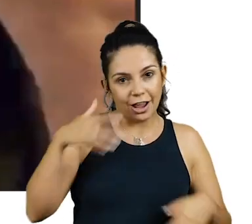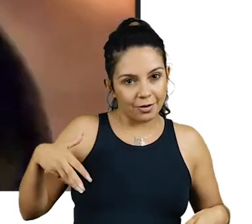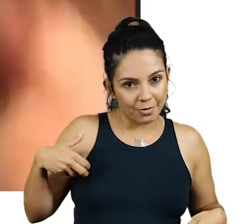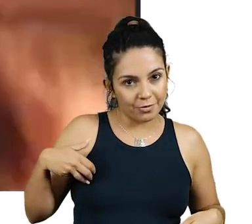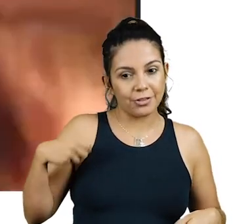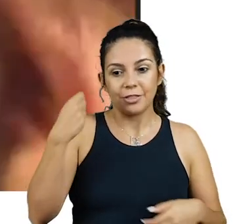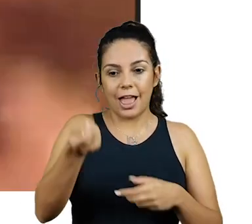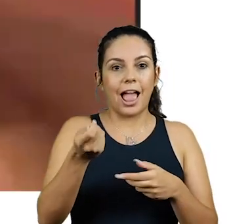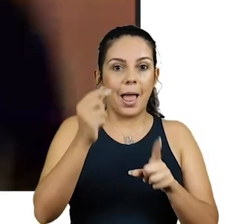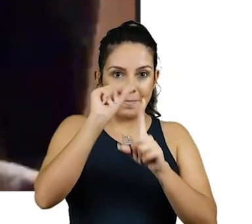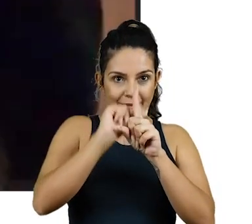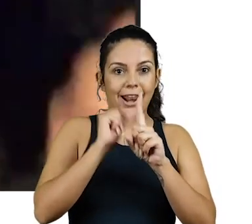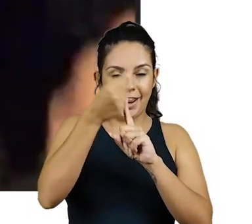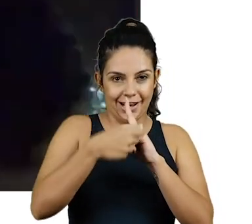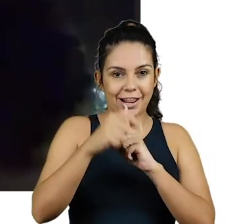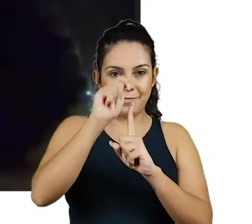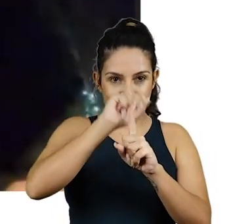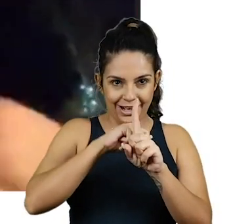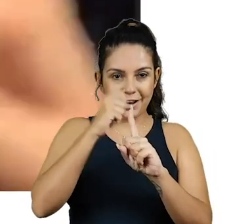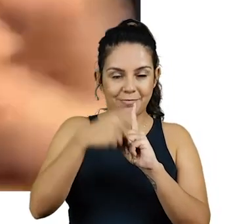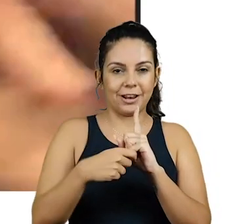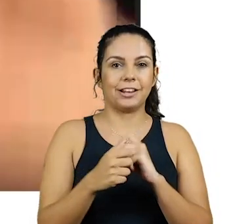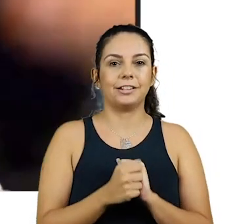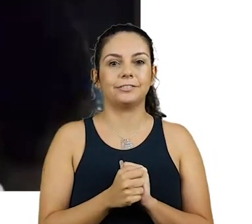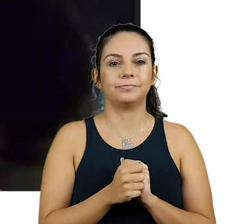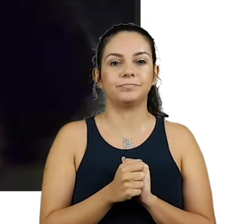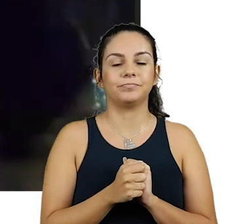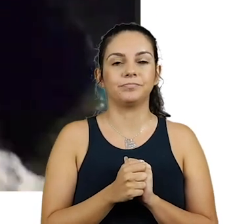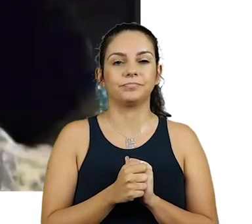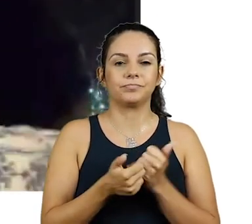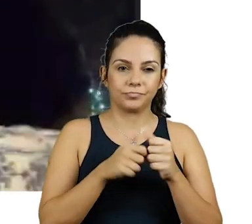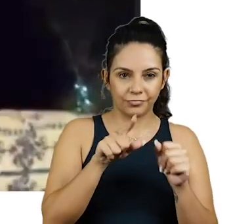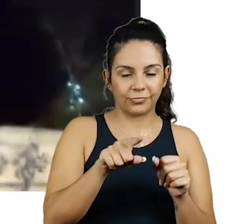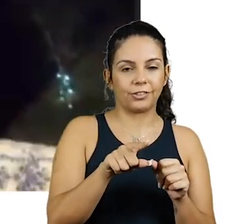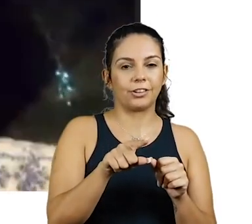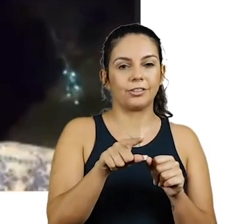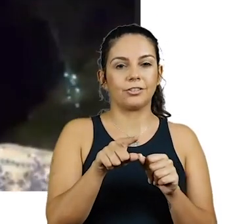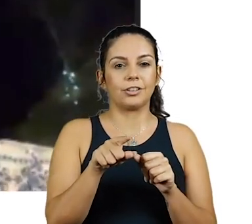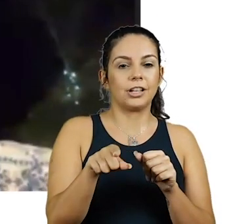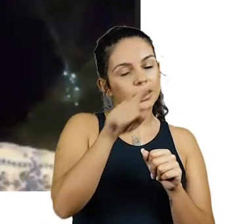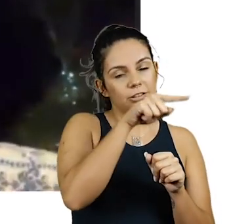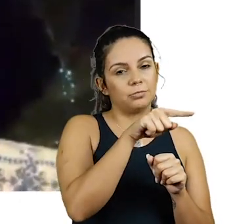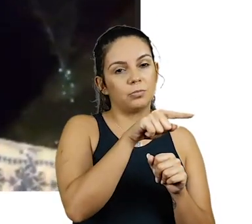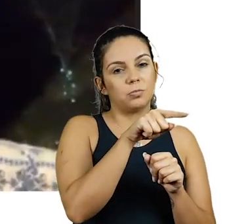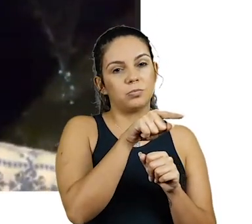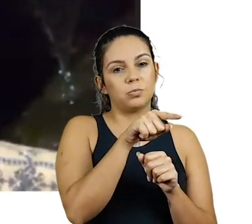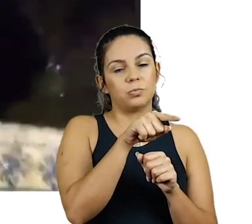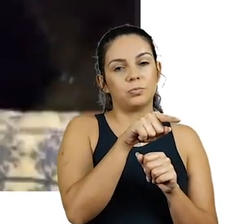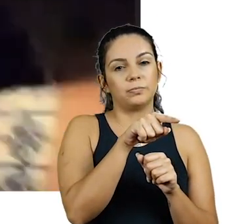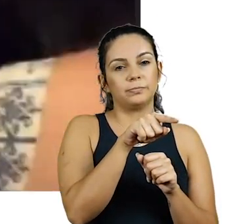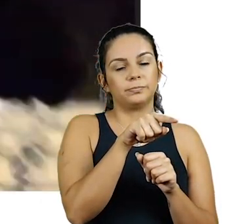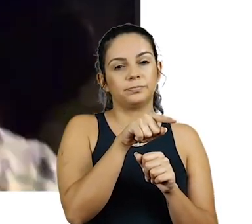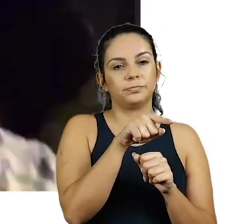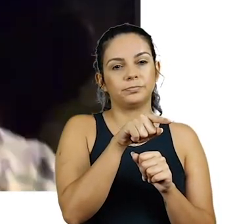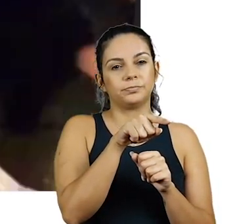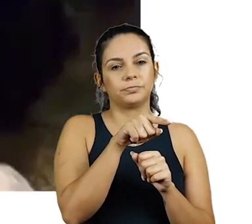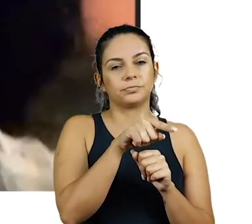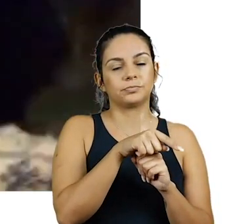ia lá e eles jogavam casca de banana. Então, eles vão atrás de banana e ficava lá, e de lá eles iam para